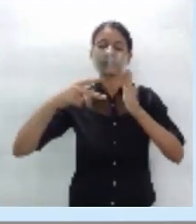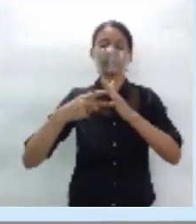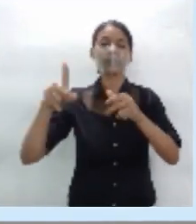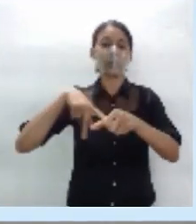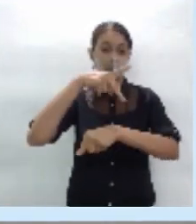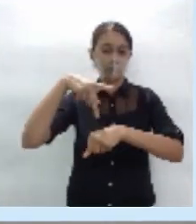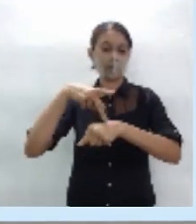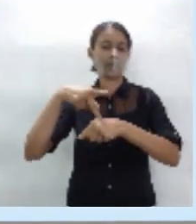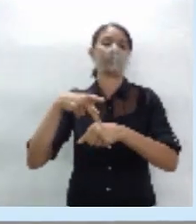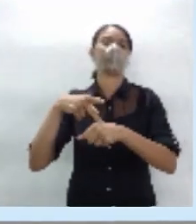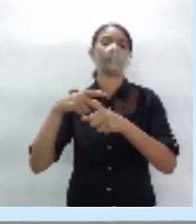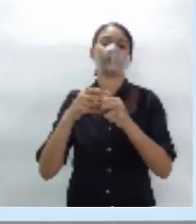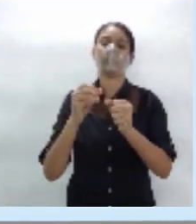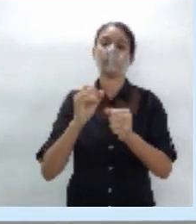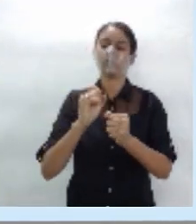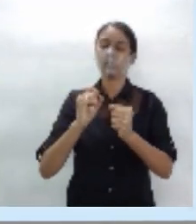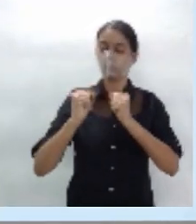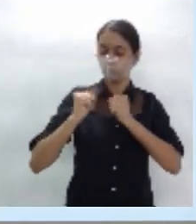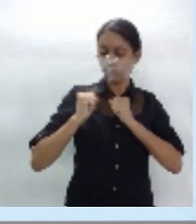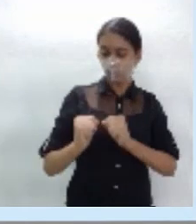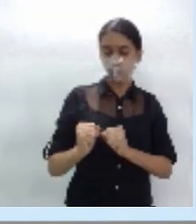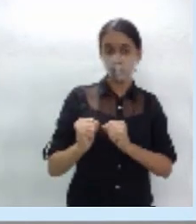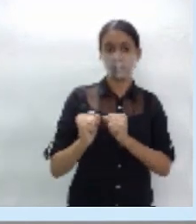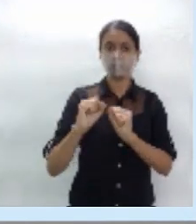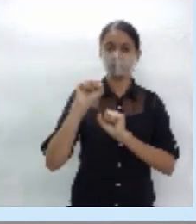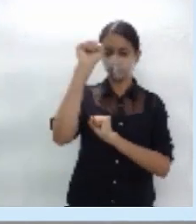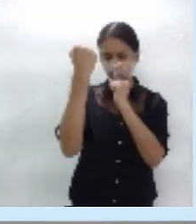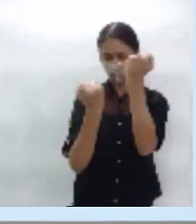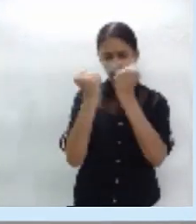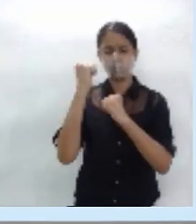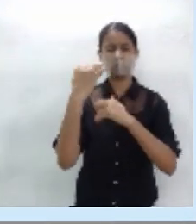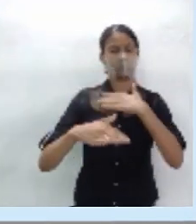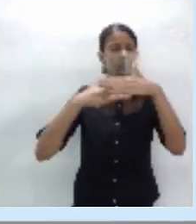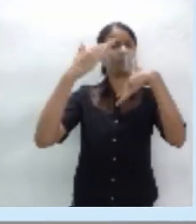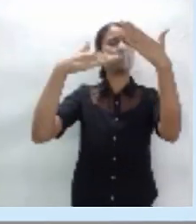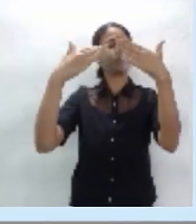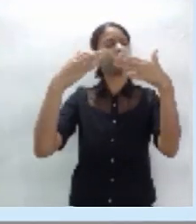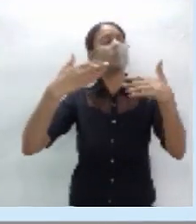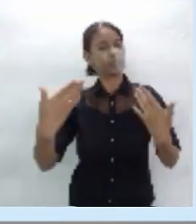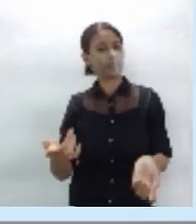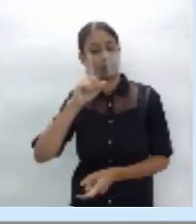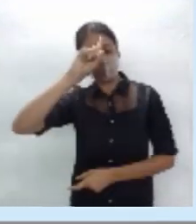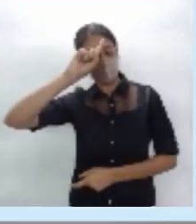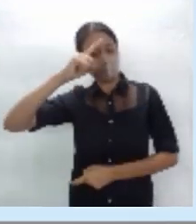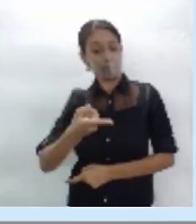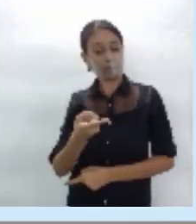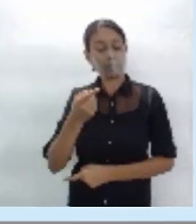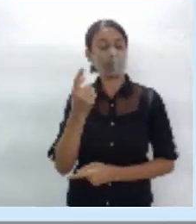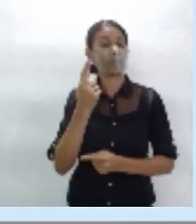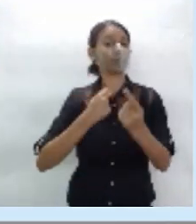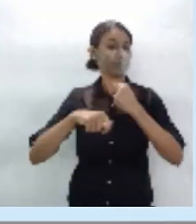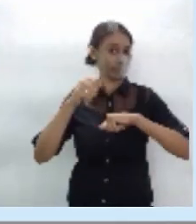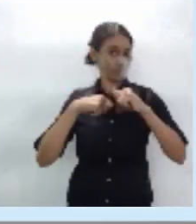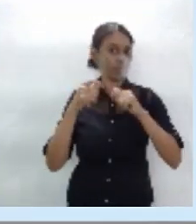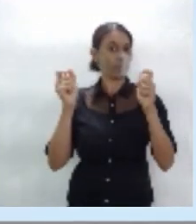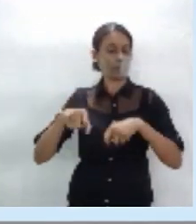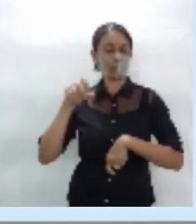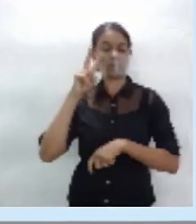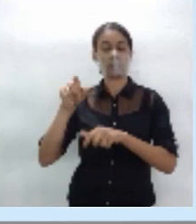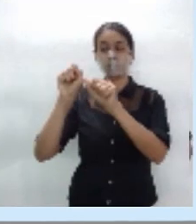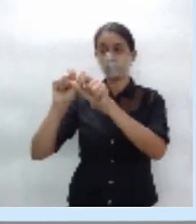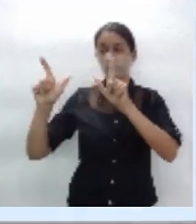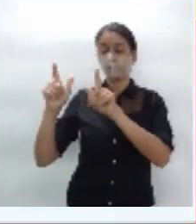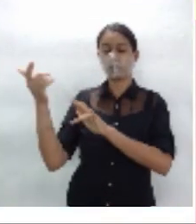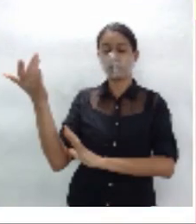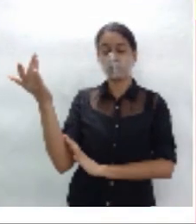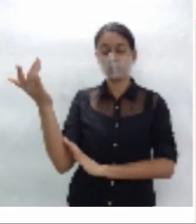em potência industrial a qual ia mandar na economia. Então, a gente vai ver no próximo